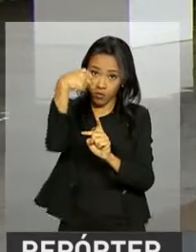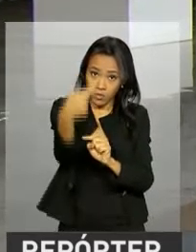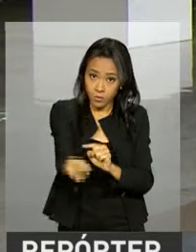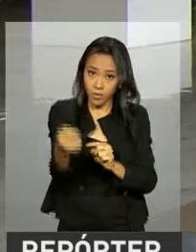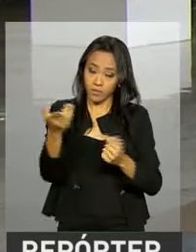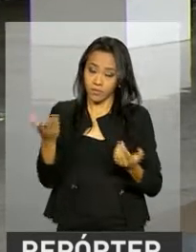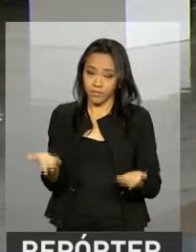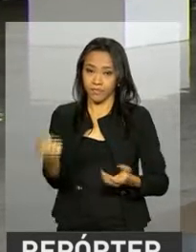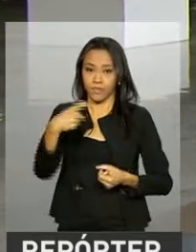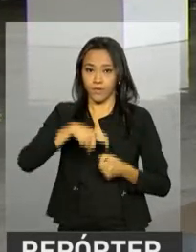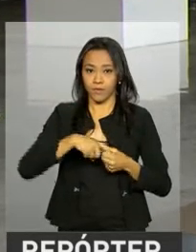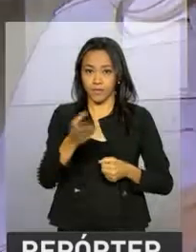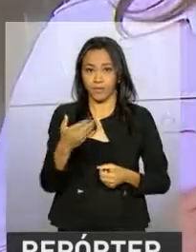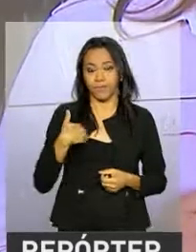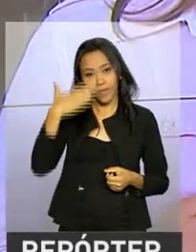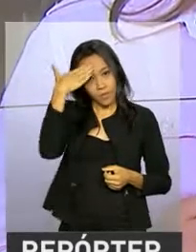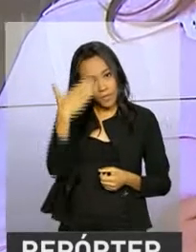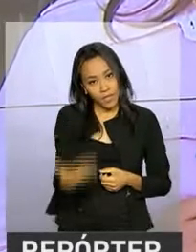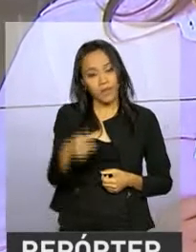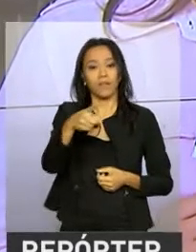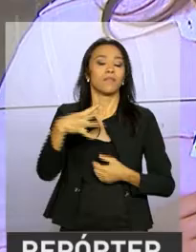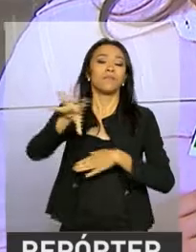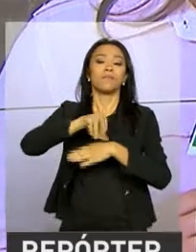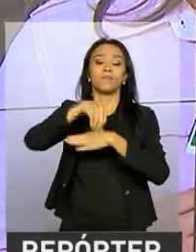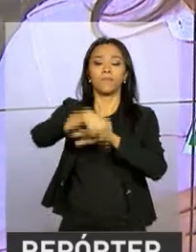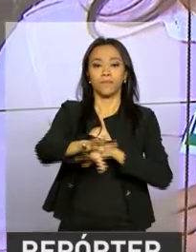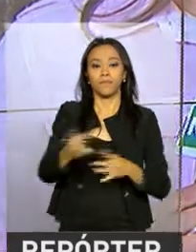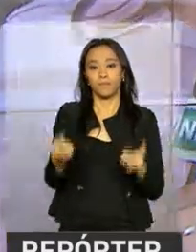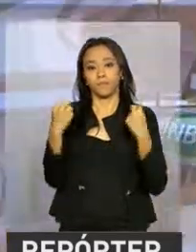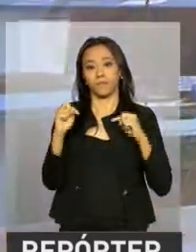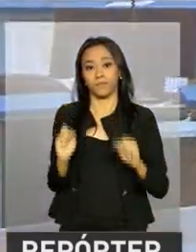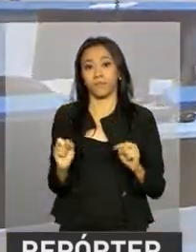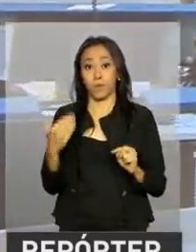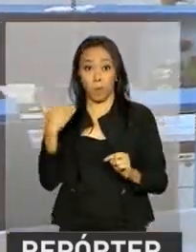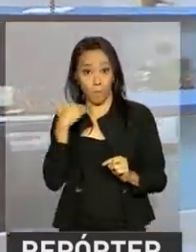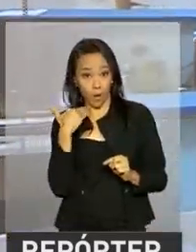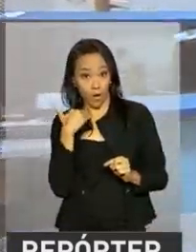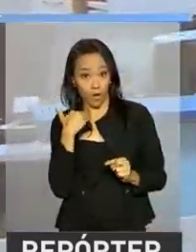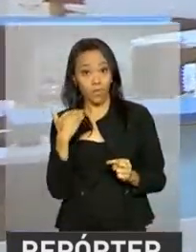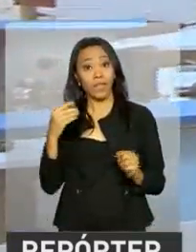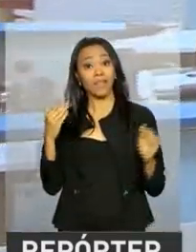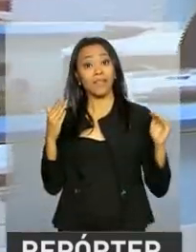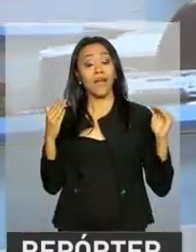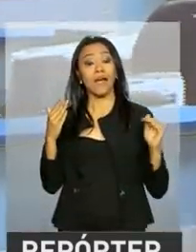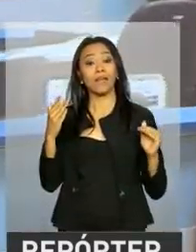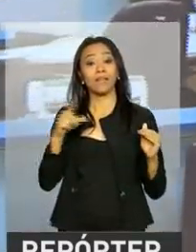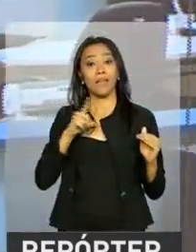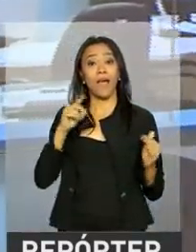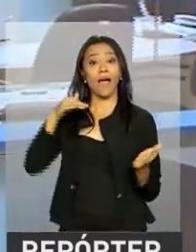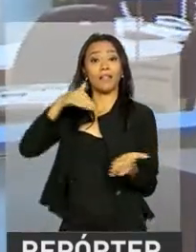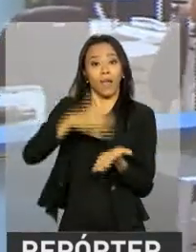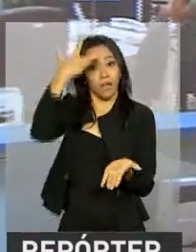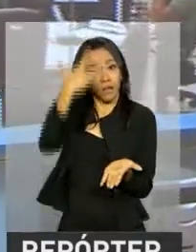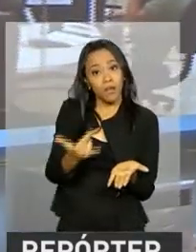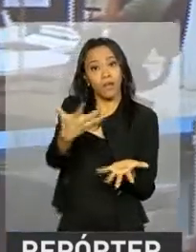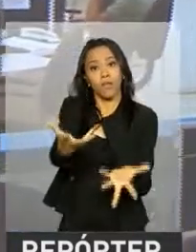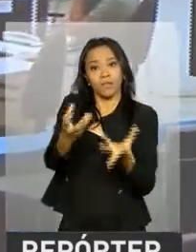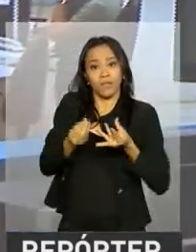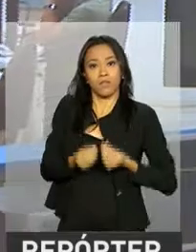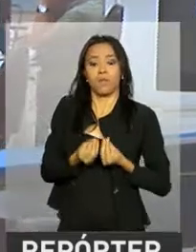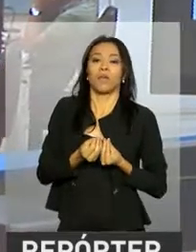leandro é com você obrigado a isso pelas suas informações e olha os bancos têm até amanhã dia 29 para receber os documentos